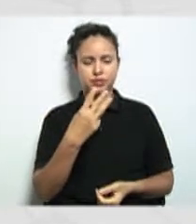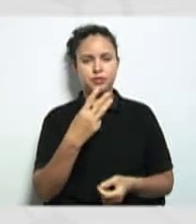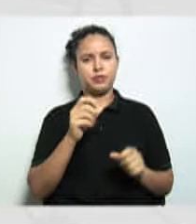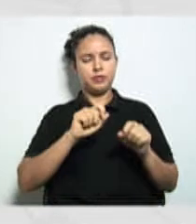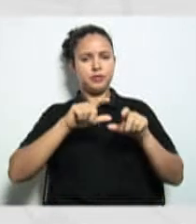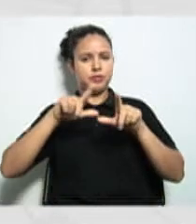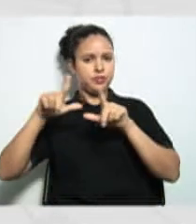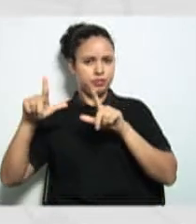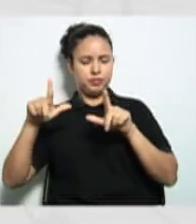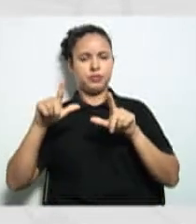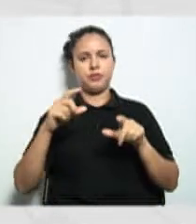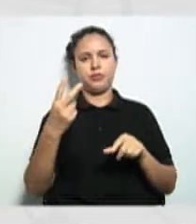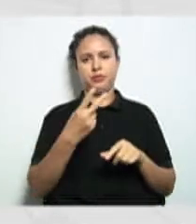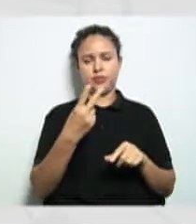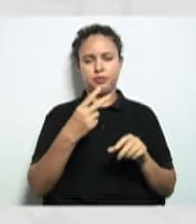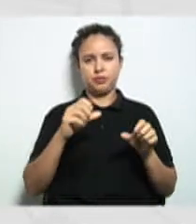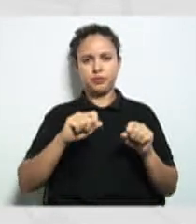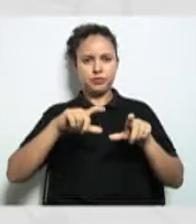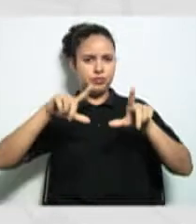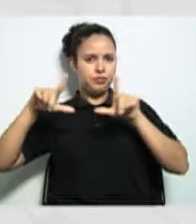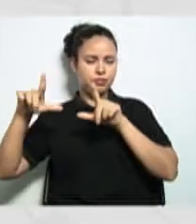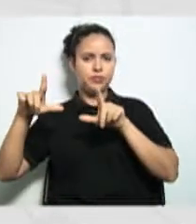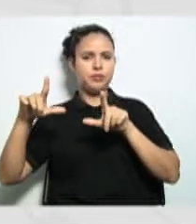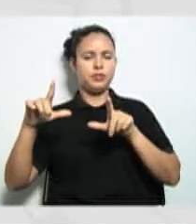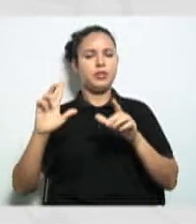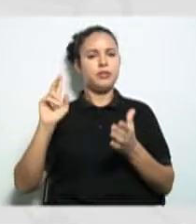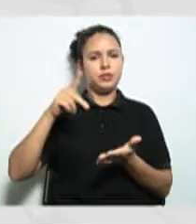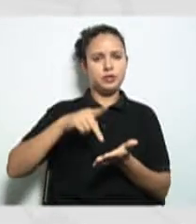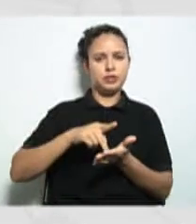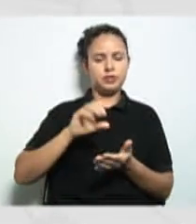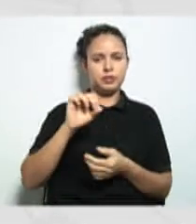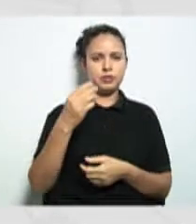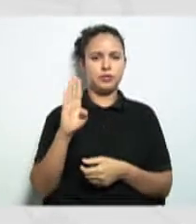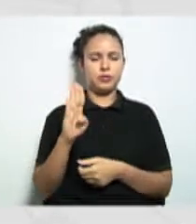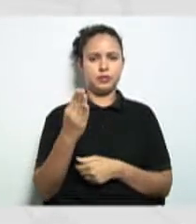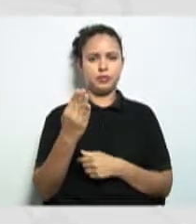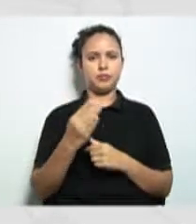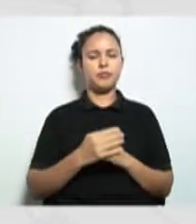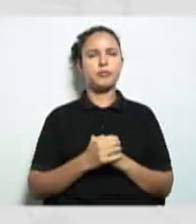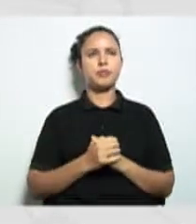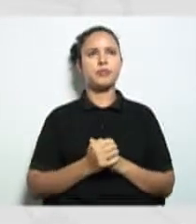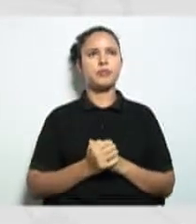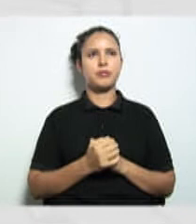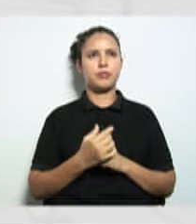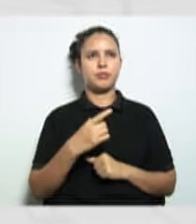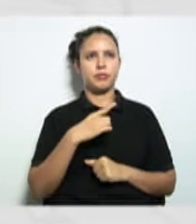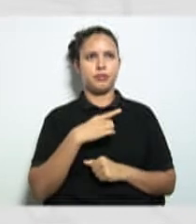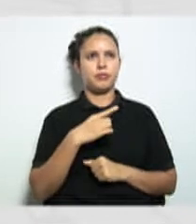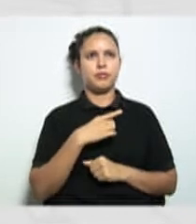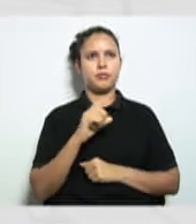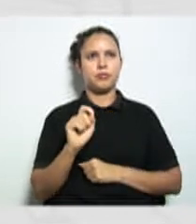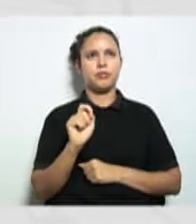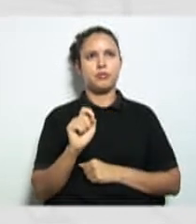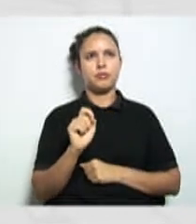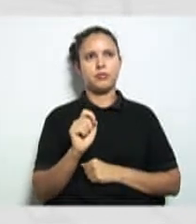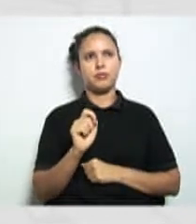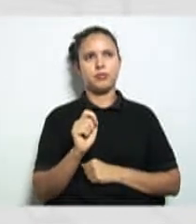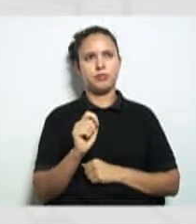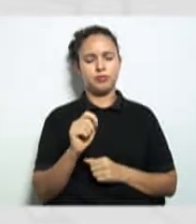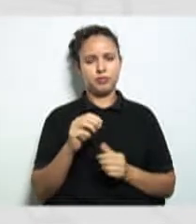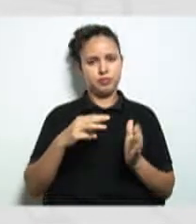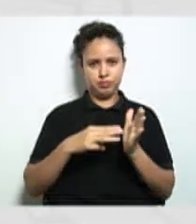slide sobre as questões, mais uma vez, verdadeiro ou falso. E aqui nós temos o